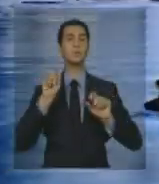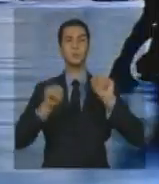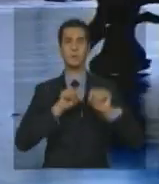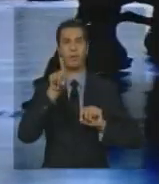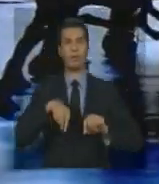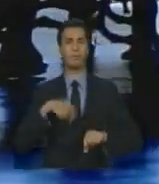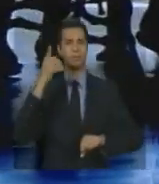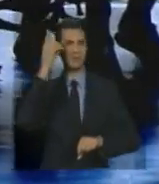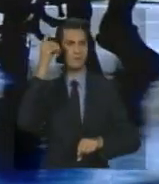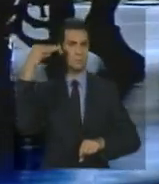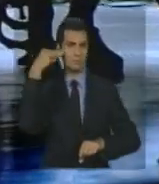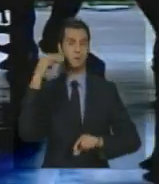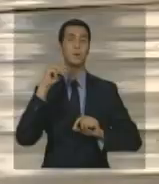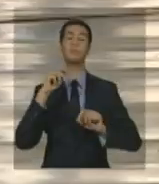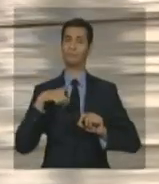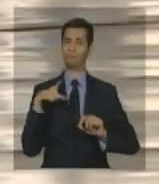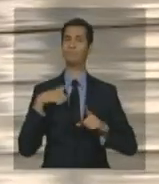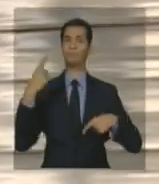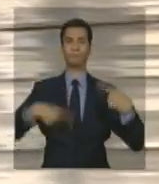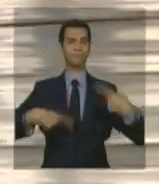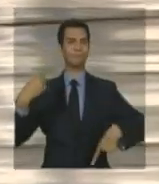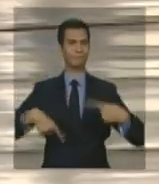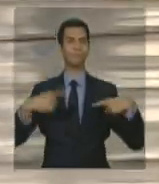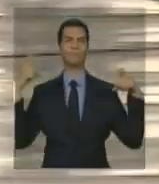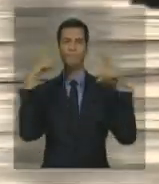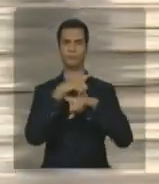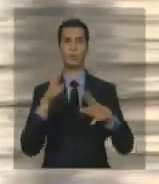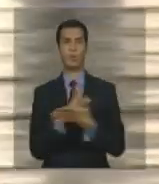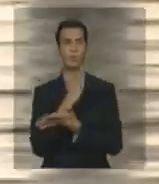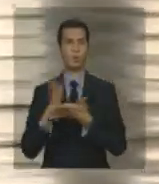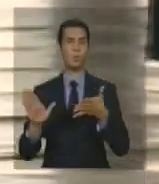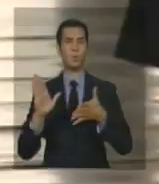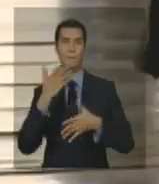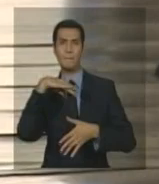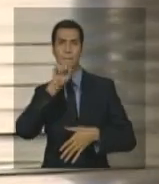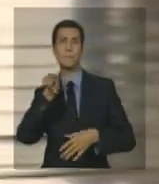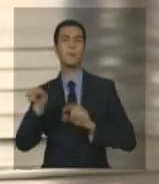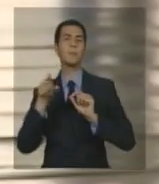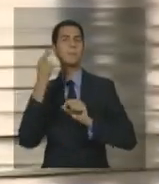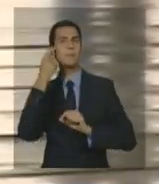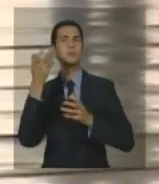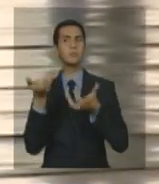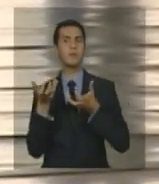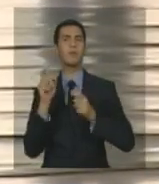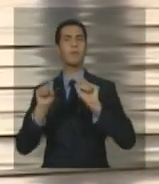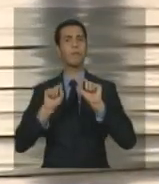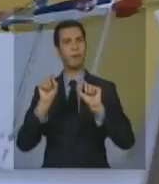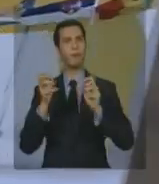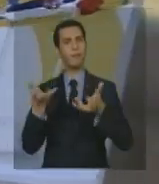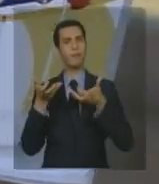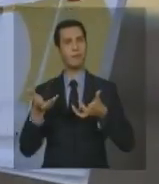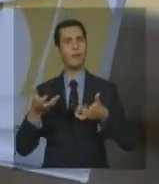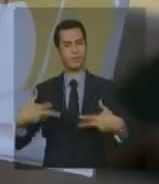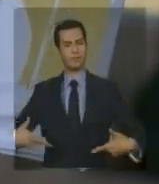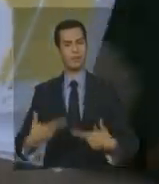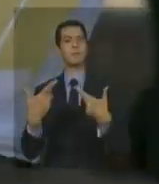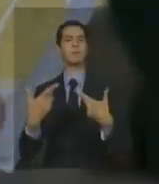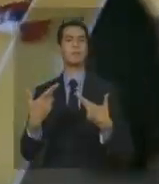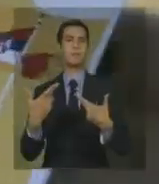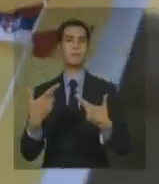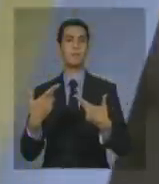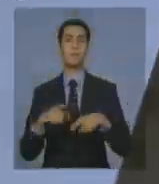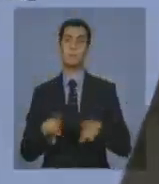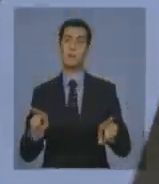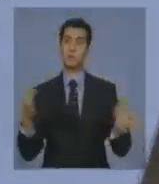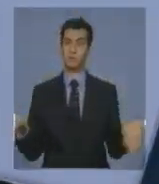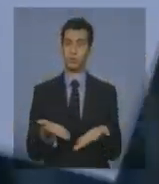filhos, a discussão é polêmica. Muitos pais optam pela esterilização do filho, sem consultá-lo. Mas hoje isso é proibido